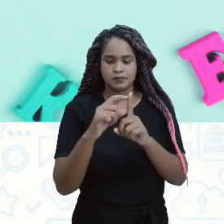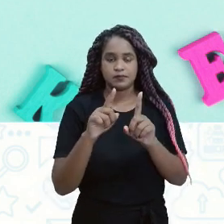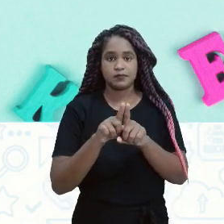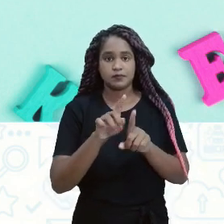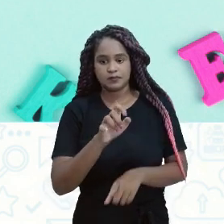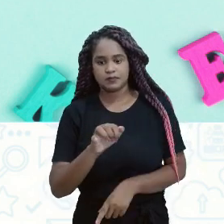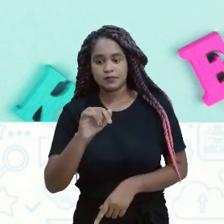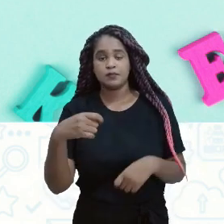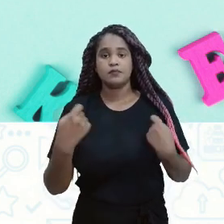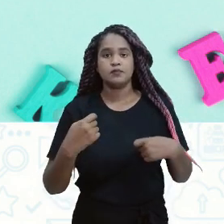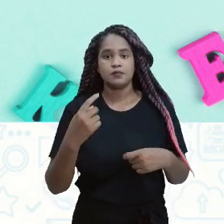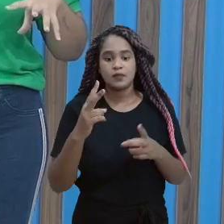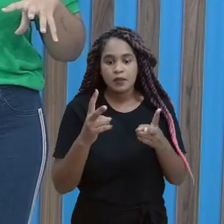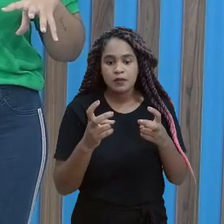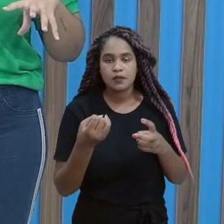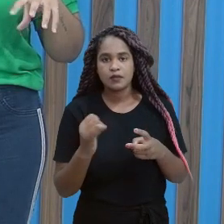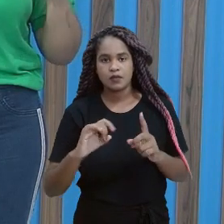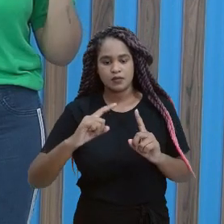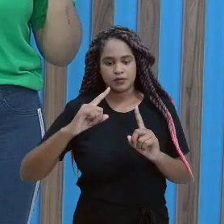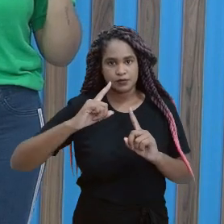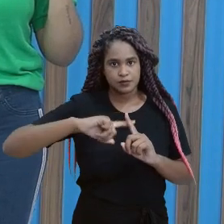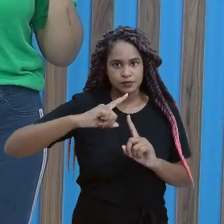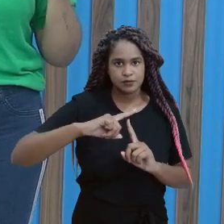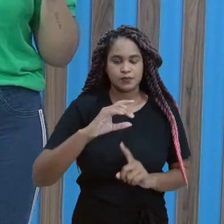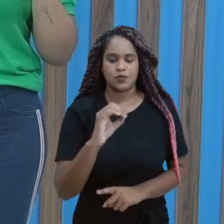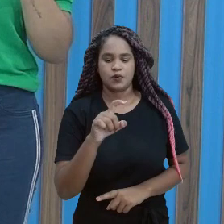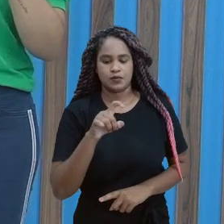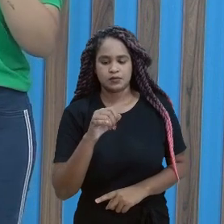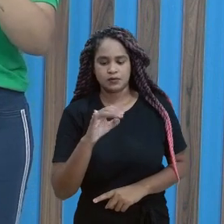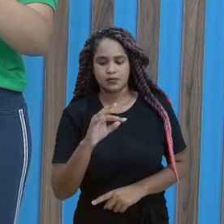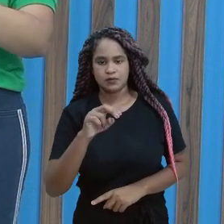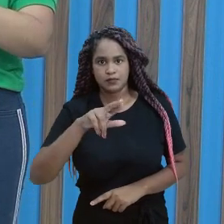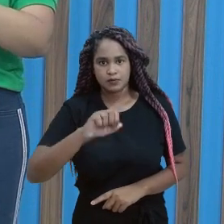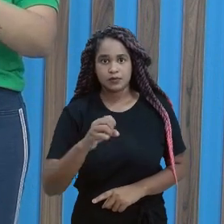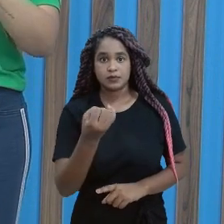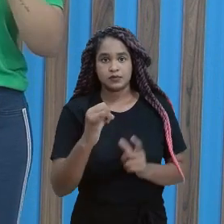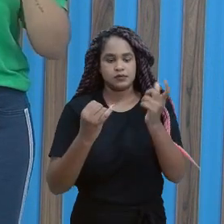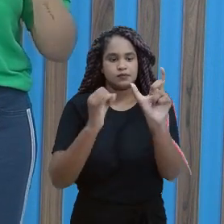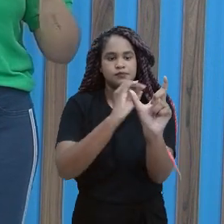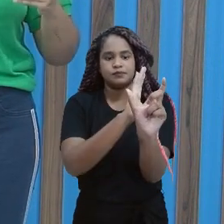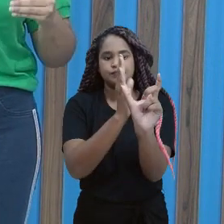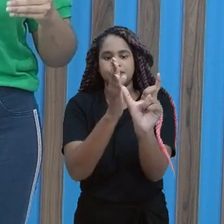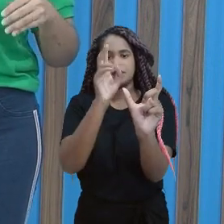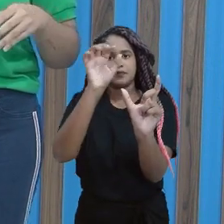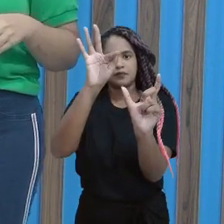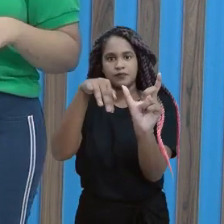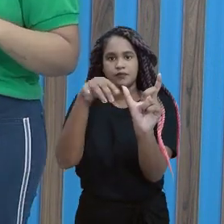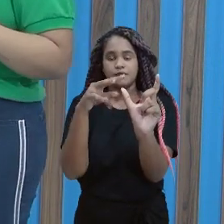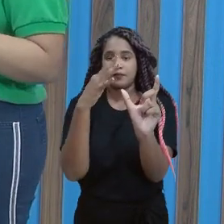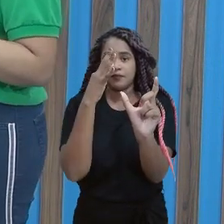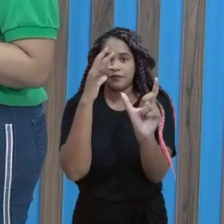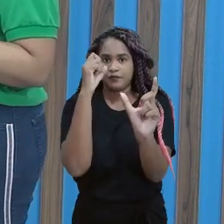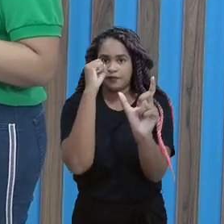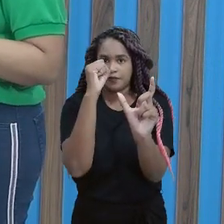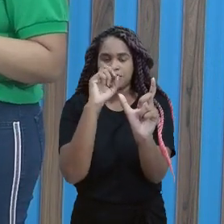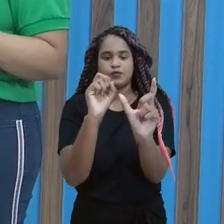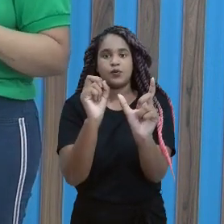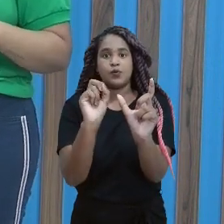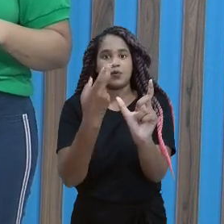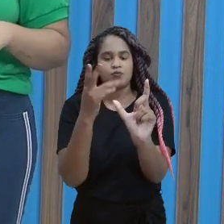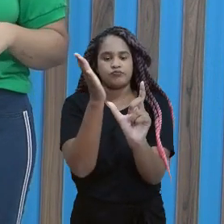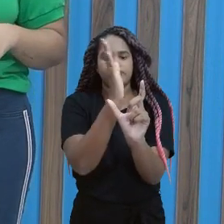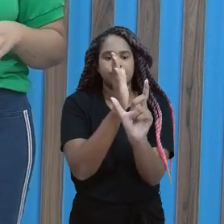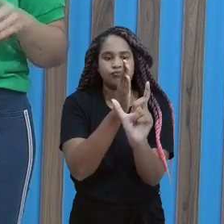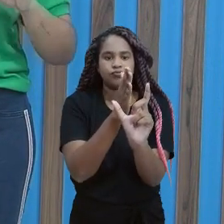se a palavra é oxítona ou paroxítona, se a sílaba tônica é a última ou a penúltima. Nesse caso aqui, quando ela